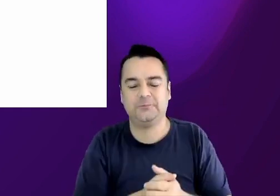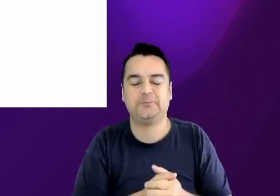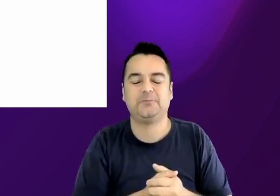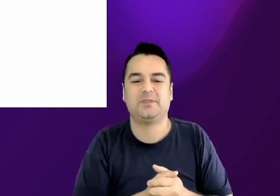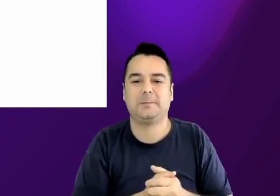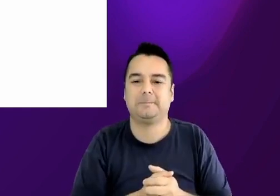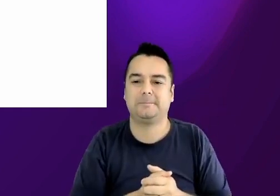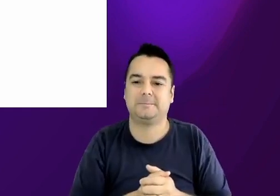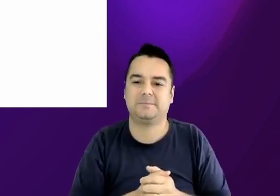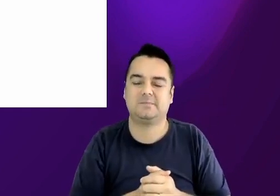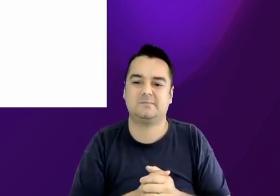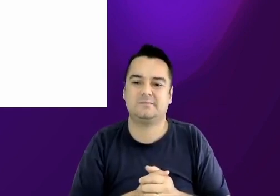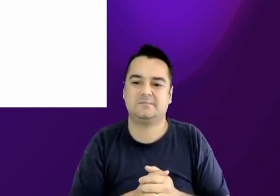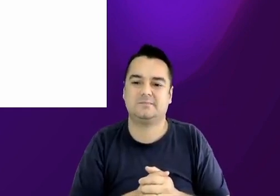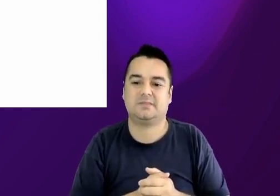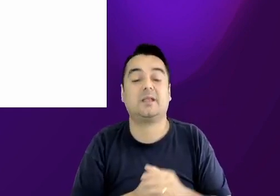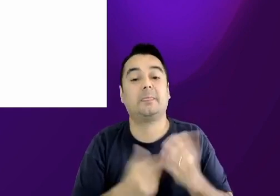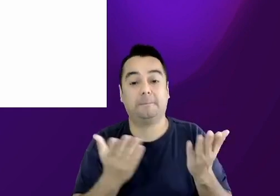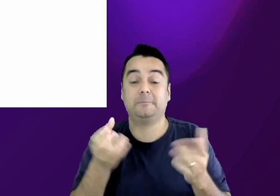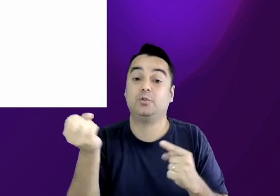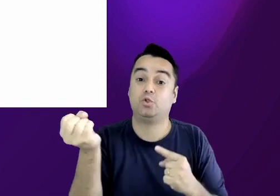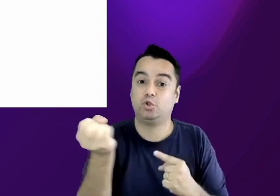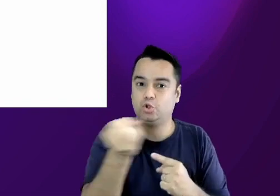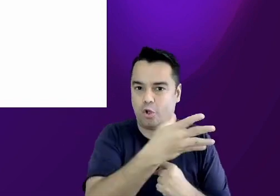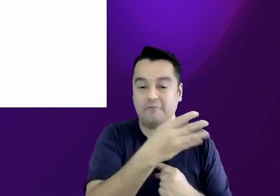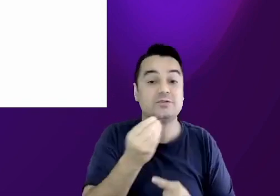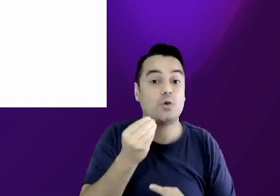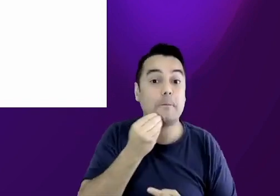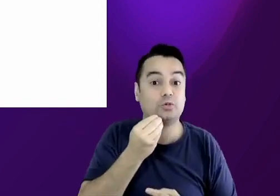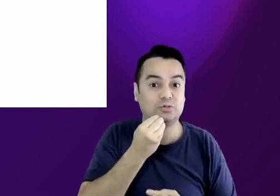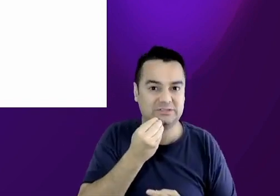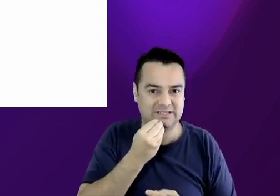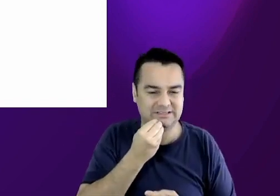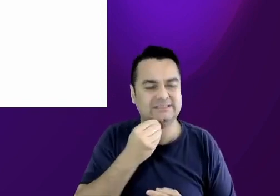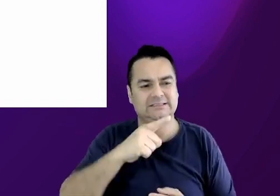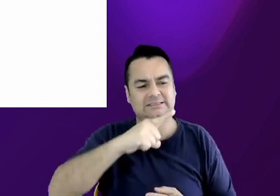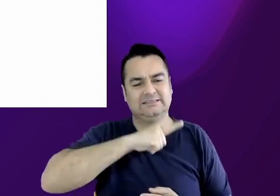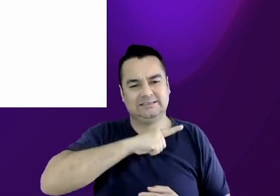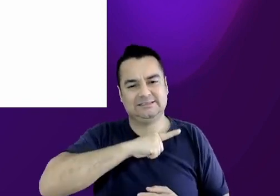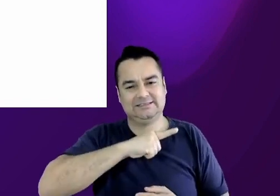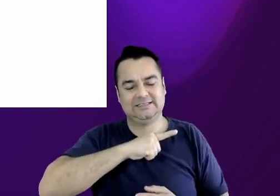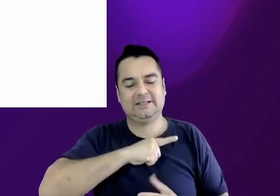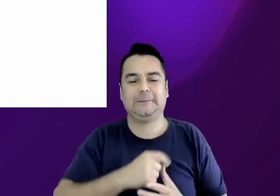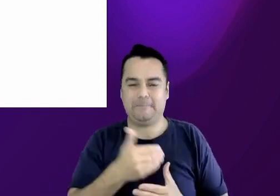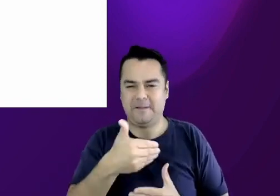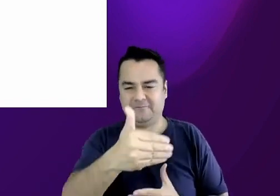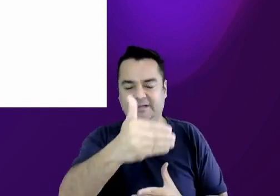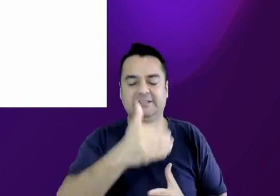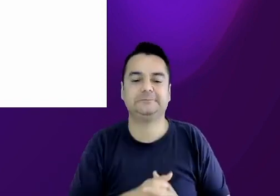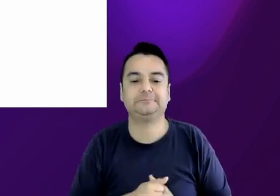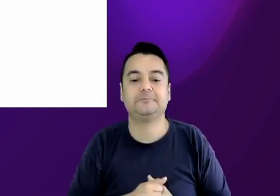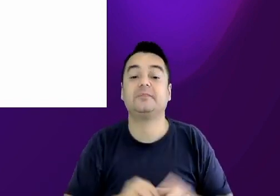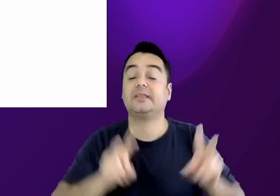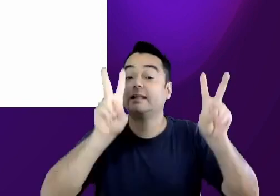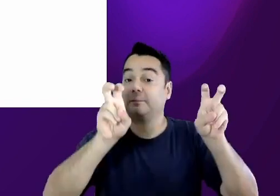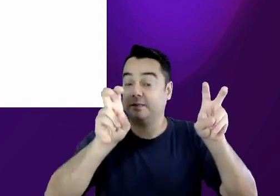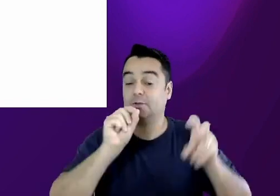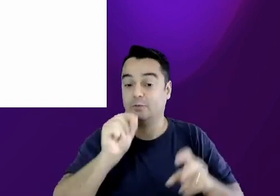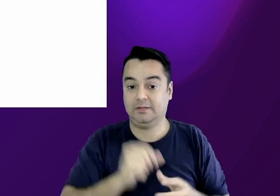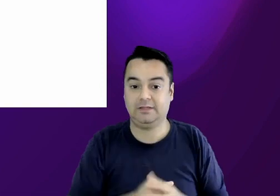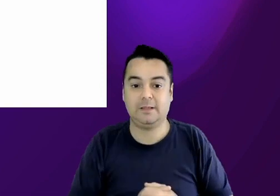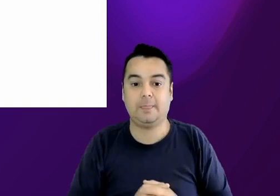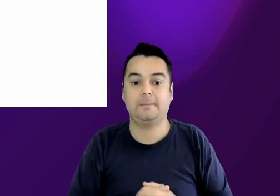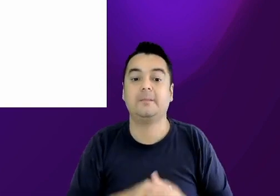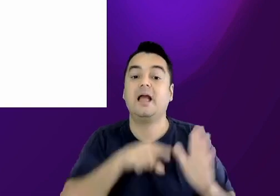perioperatório. Novas oportunidades que a gente tem aí pela frente. A questão da avaliação